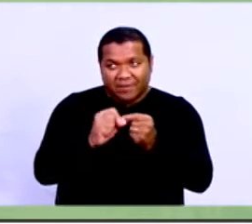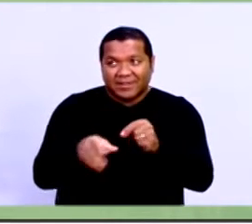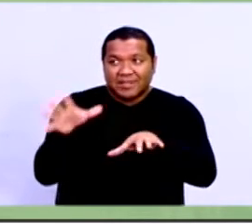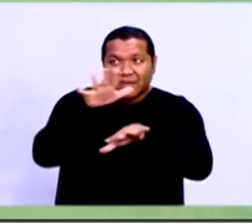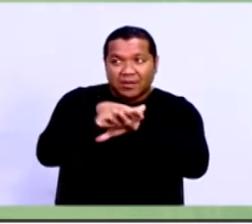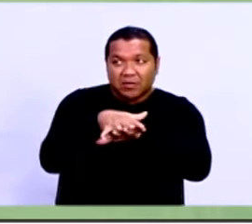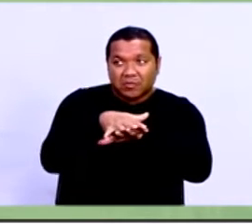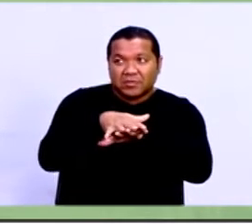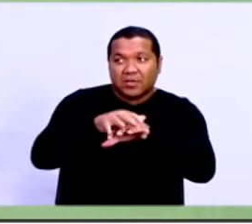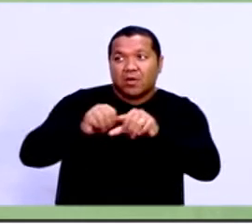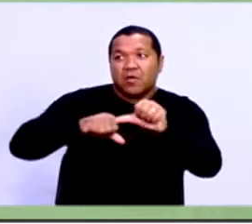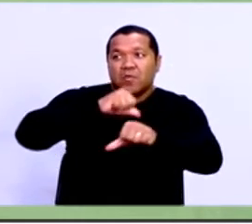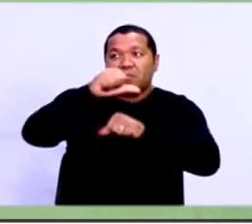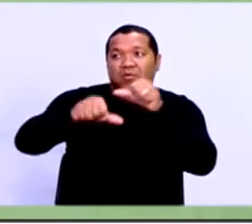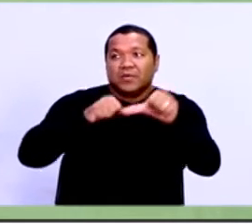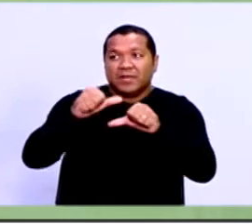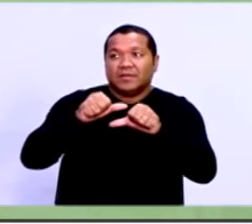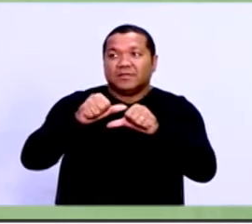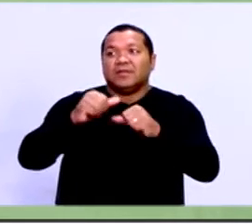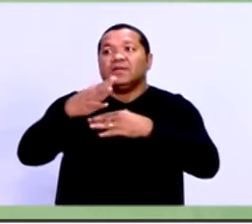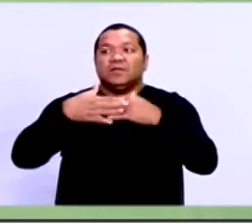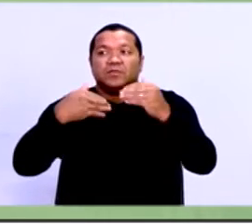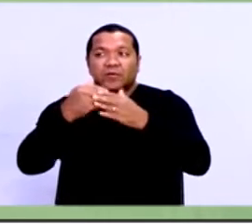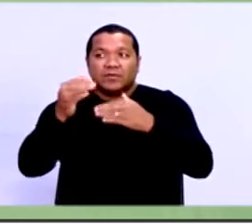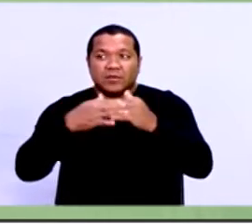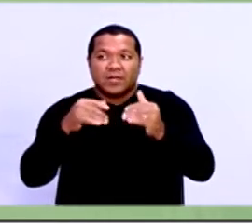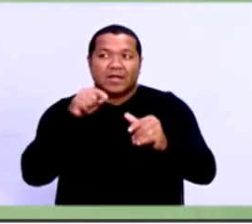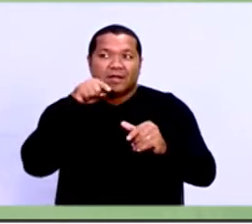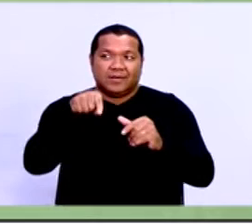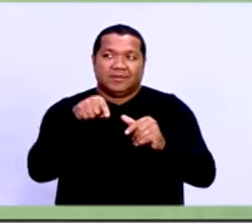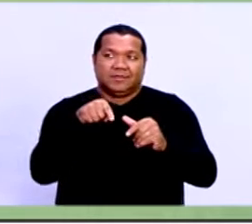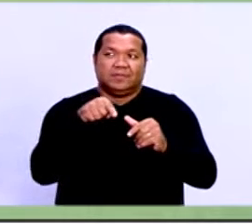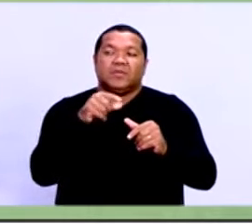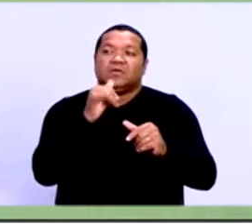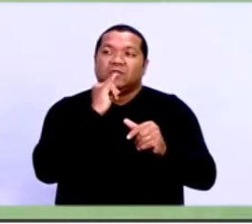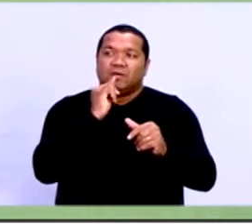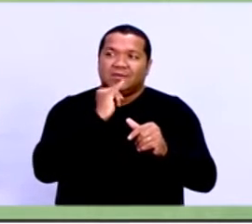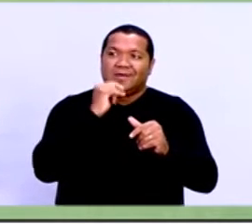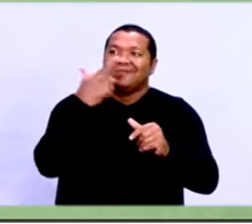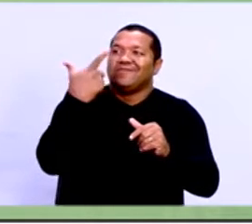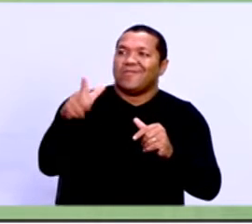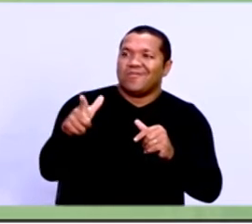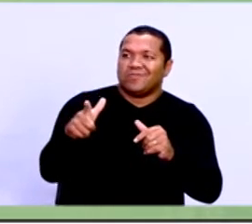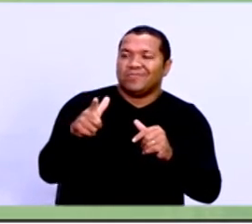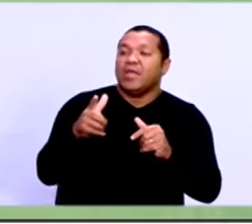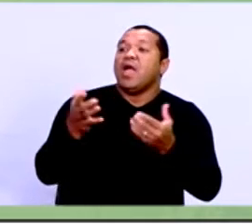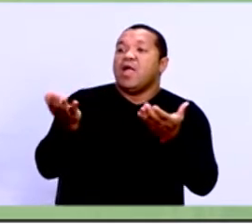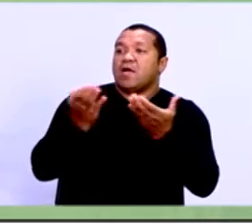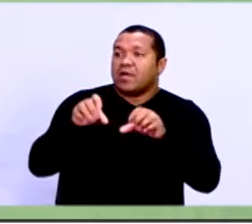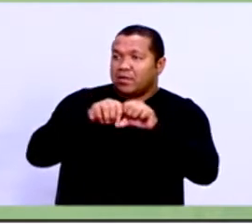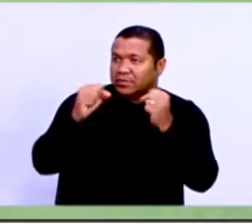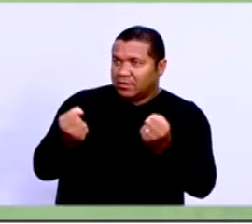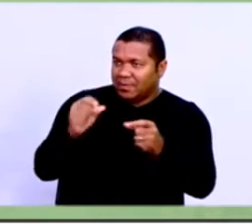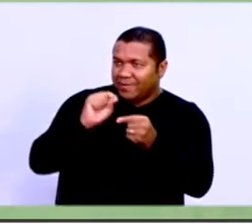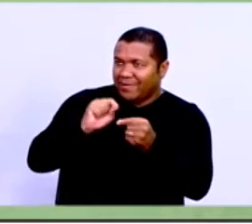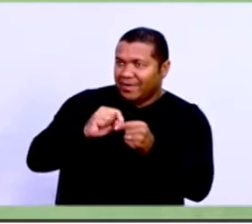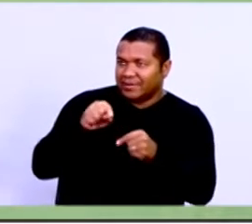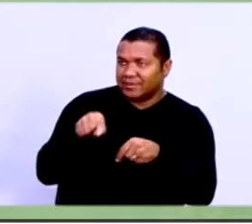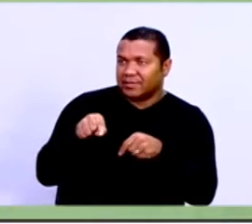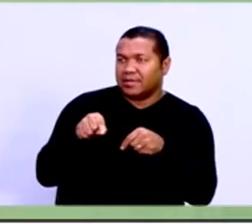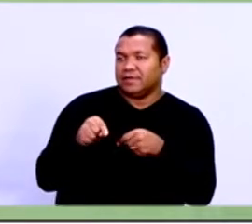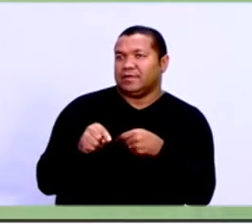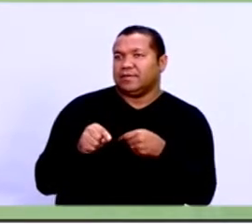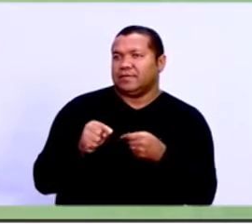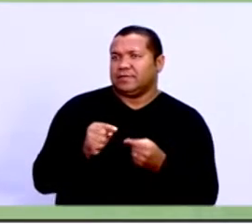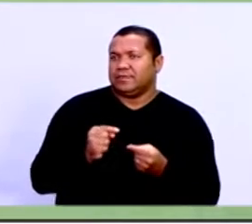remoção de funcionários esse é um exemplo outro exemplo eu quero que o sistema faça o